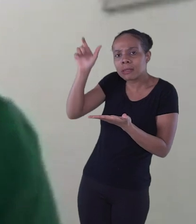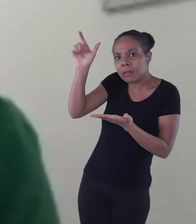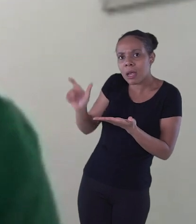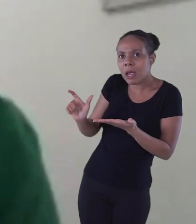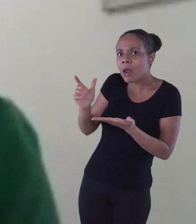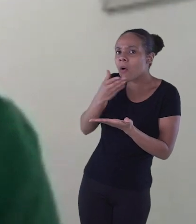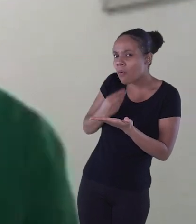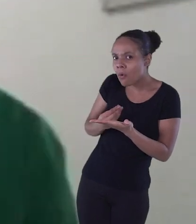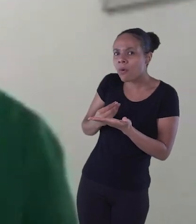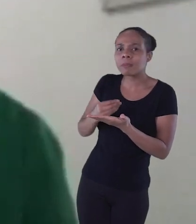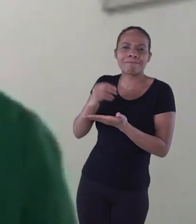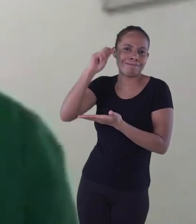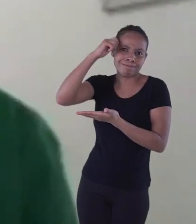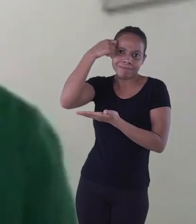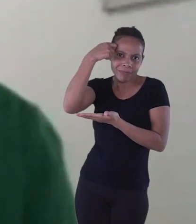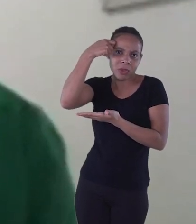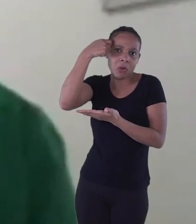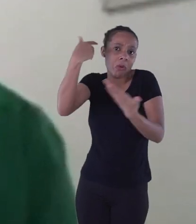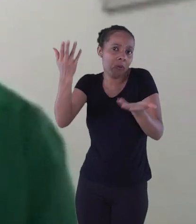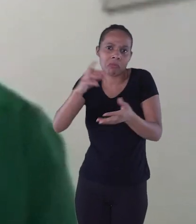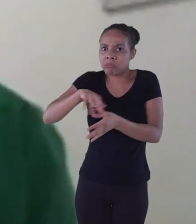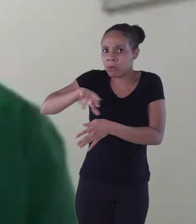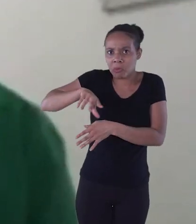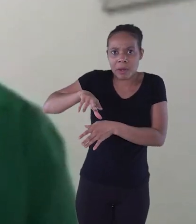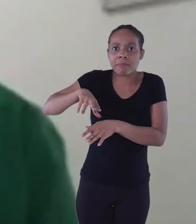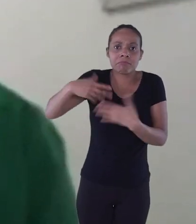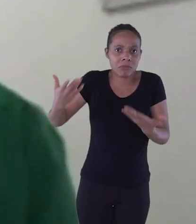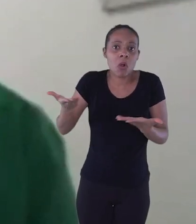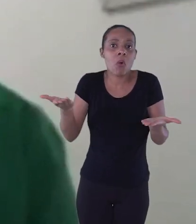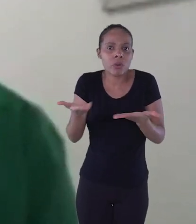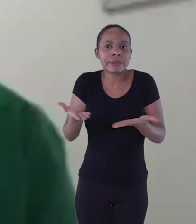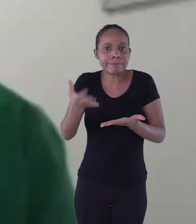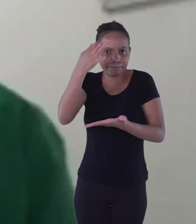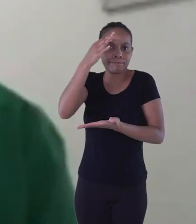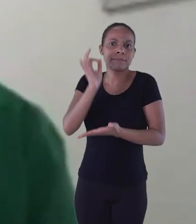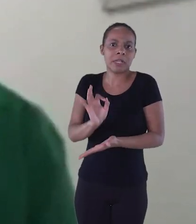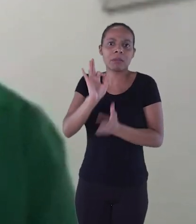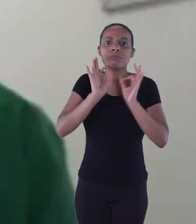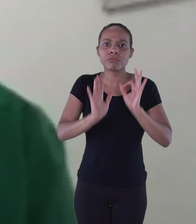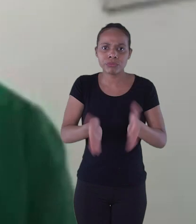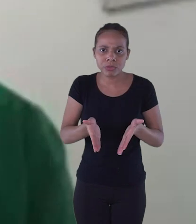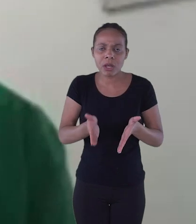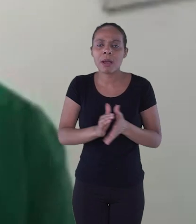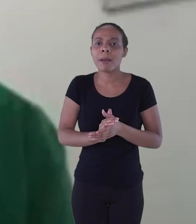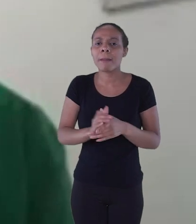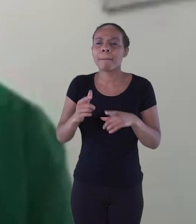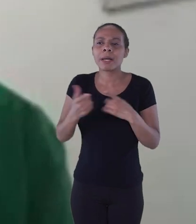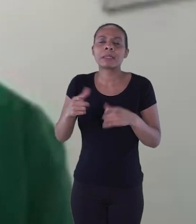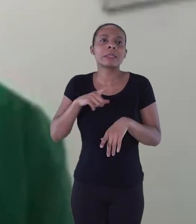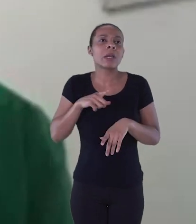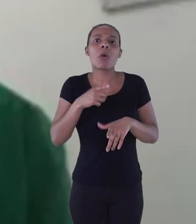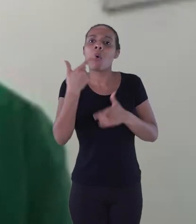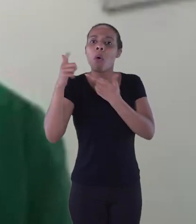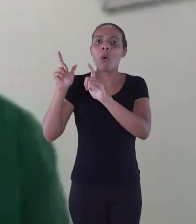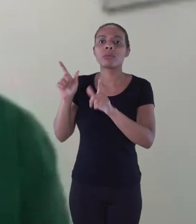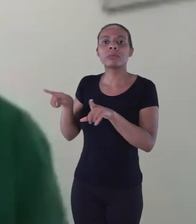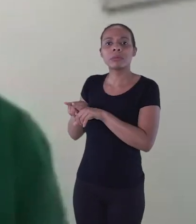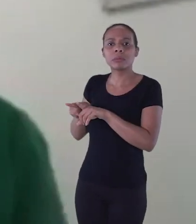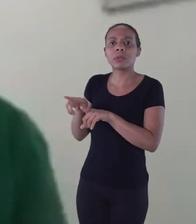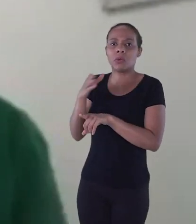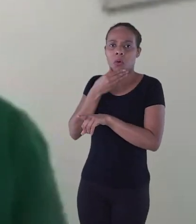ele ficou apagado, porque era um cara que fazia uma música completamente diferente, uma música de altíssima qualidade, mas não se encaixava dentro de um